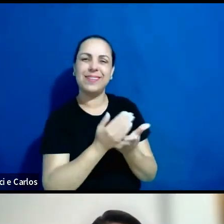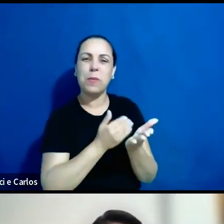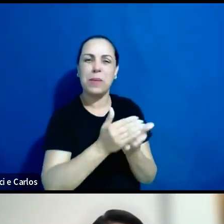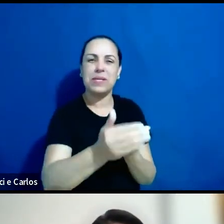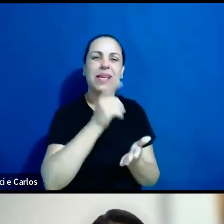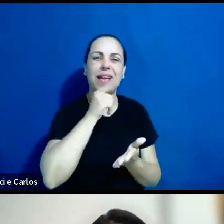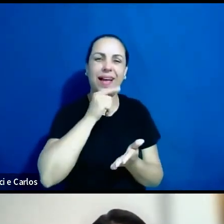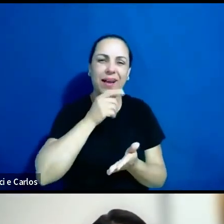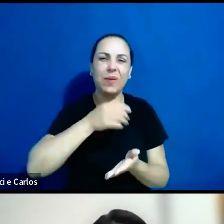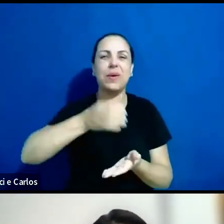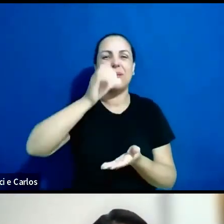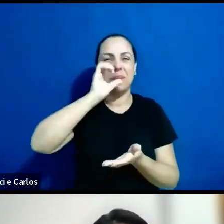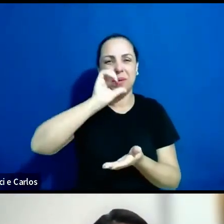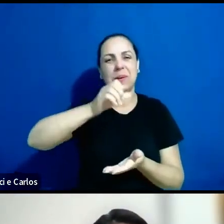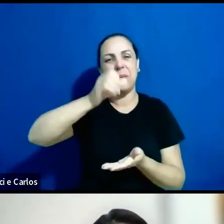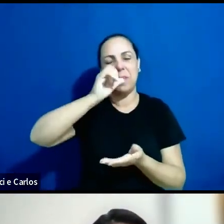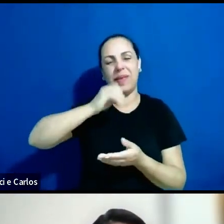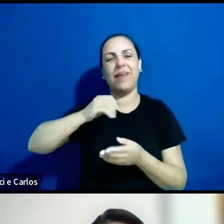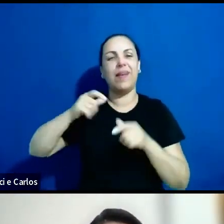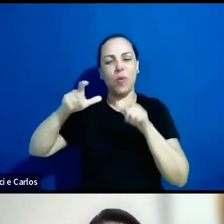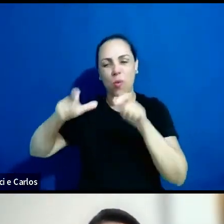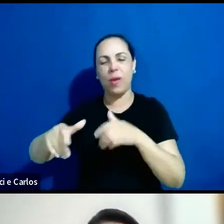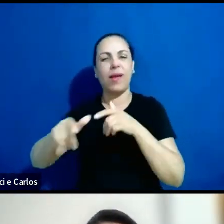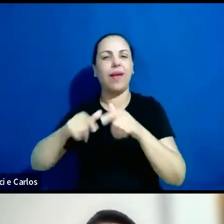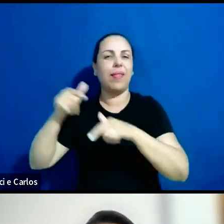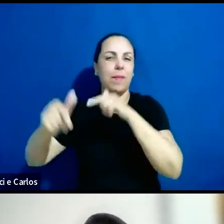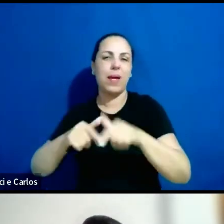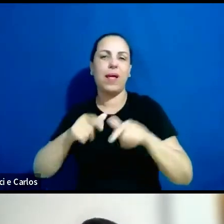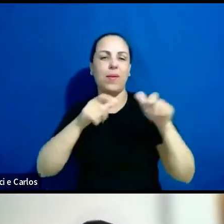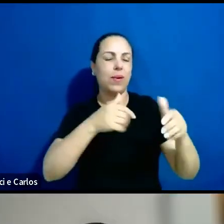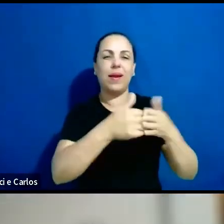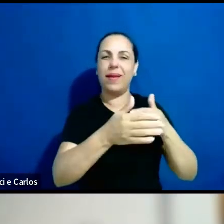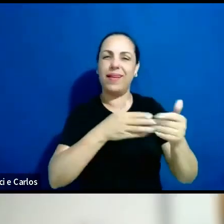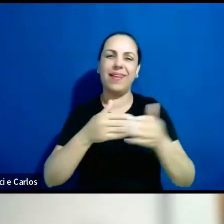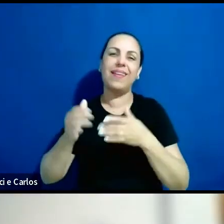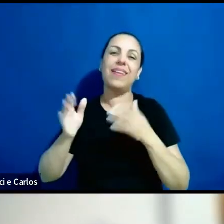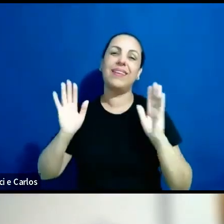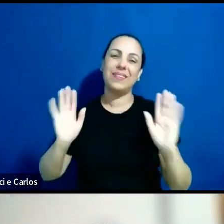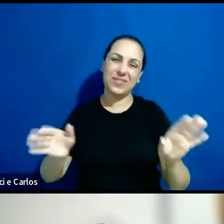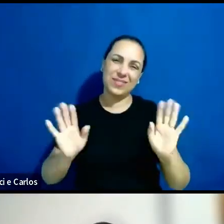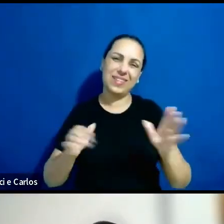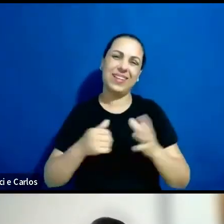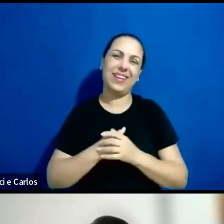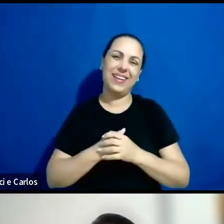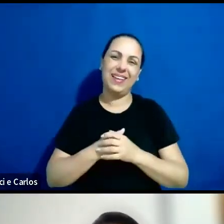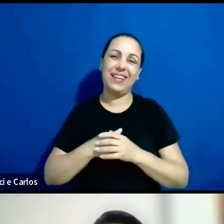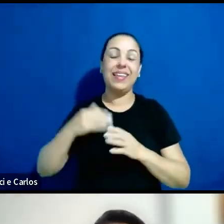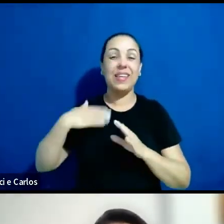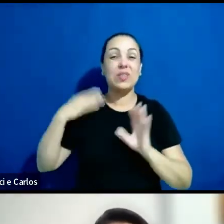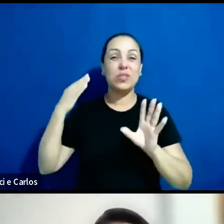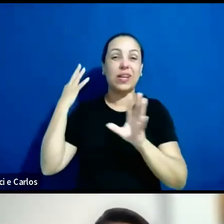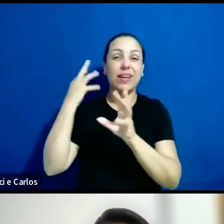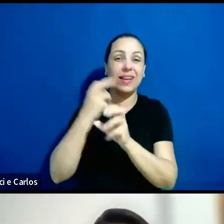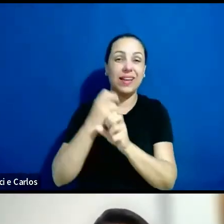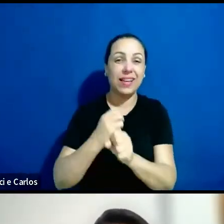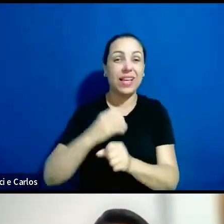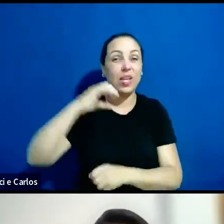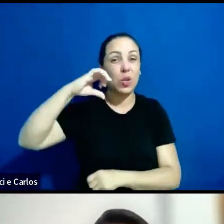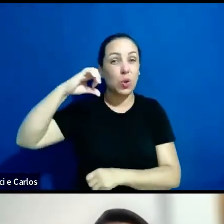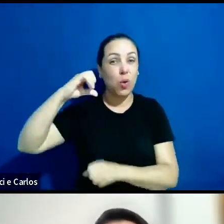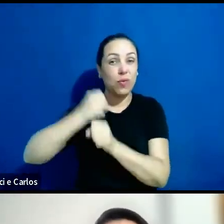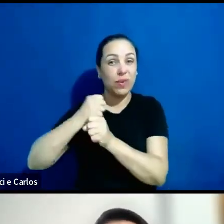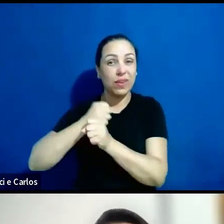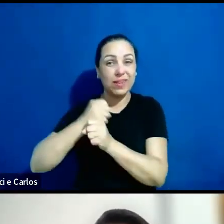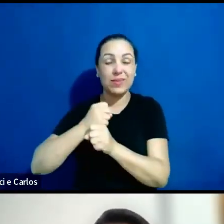meus aparelhos. Por quê? Faz 9 anos que nunca mais eu fui em